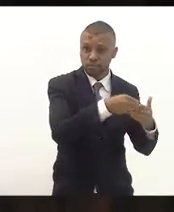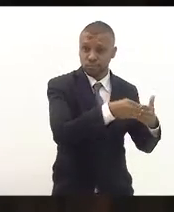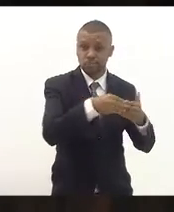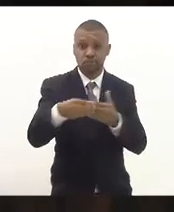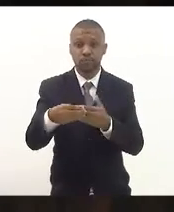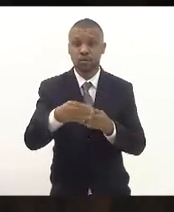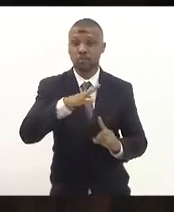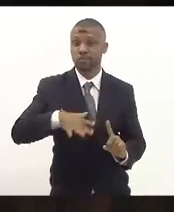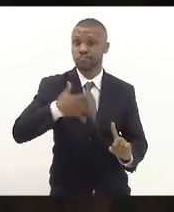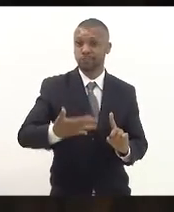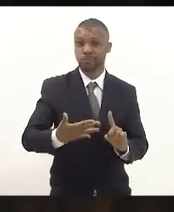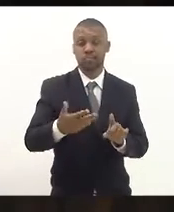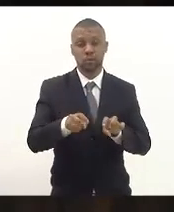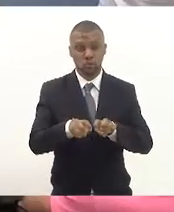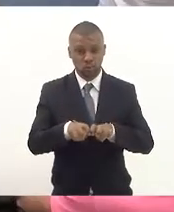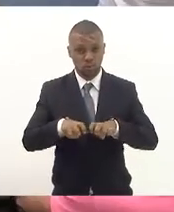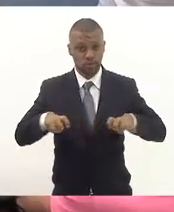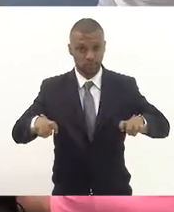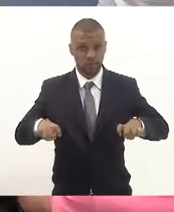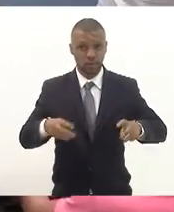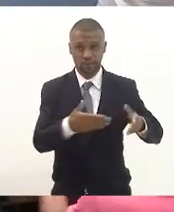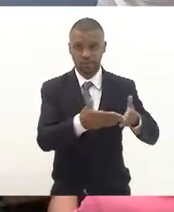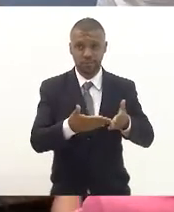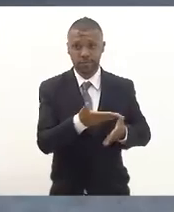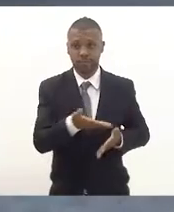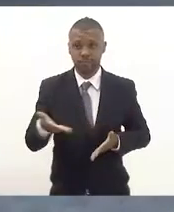esta mesa Celso do Alfa